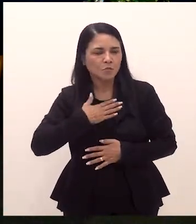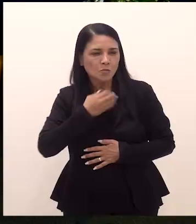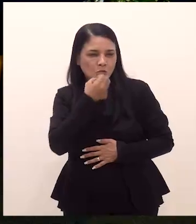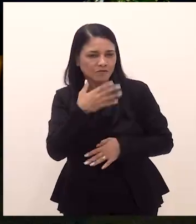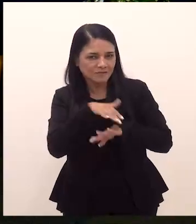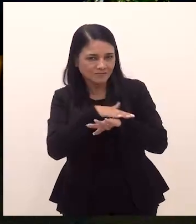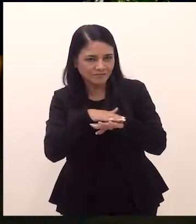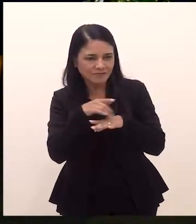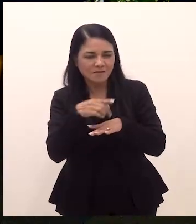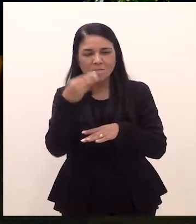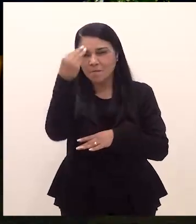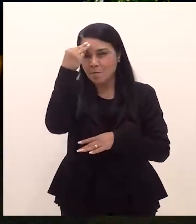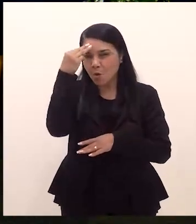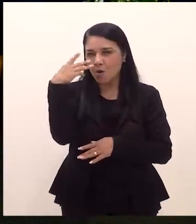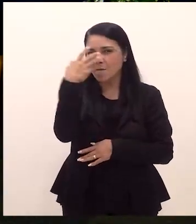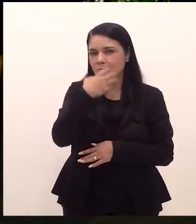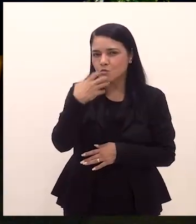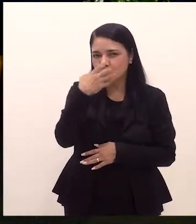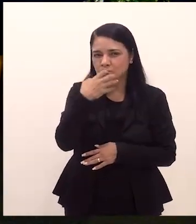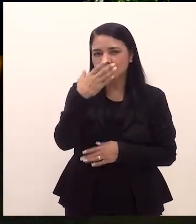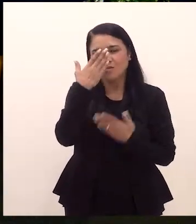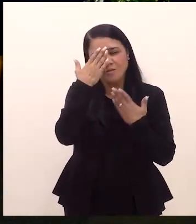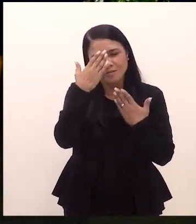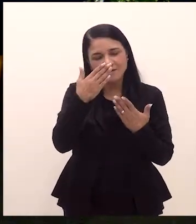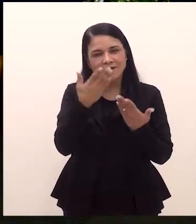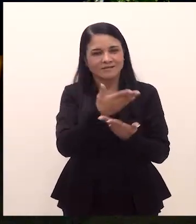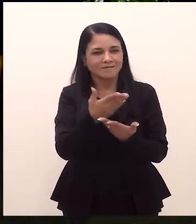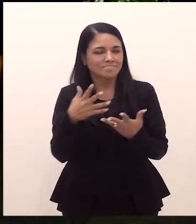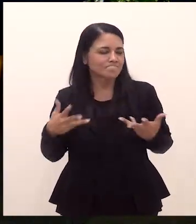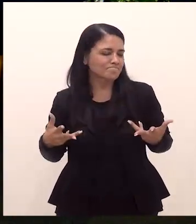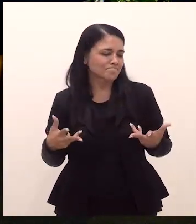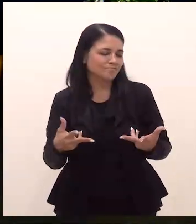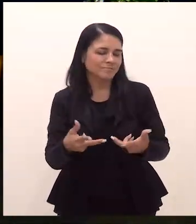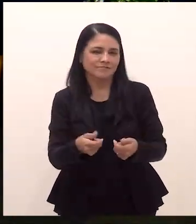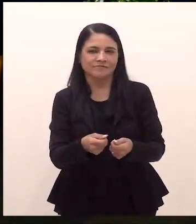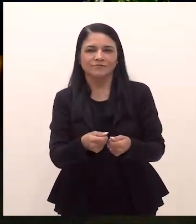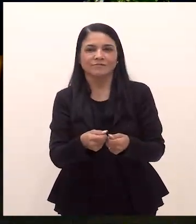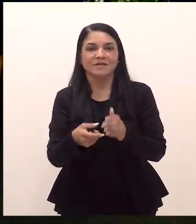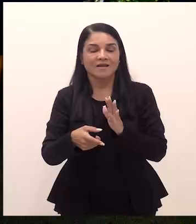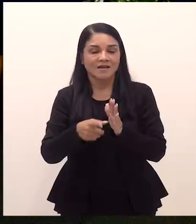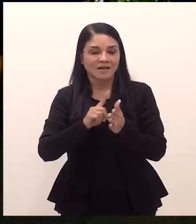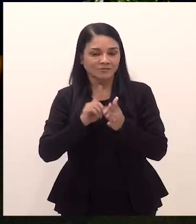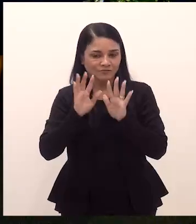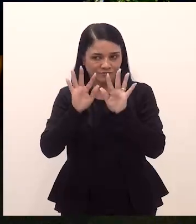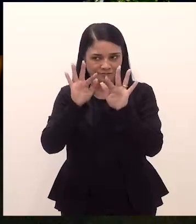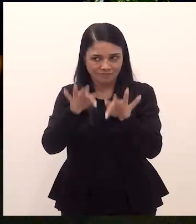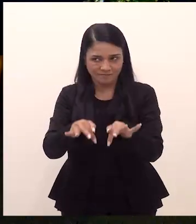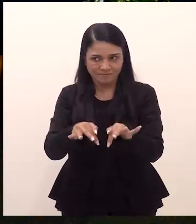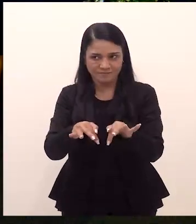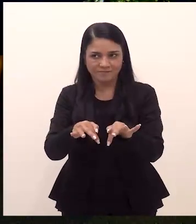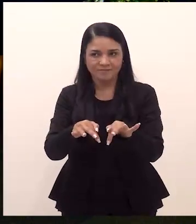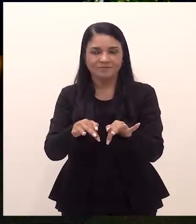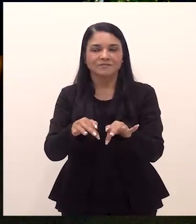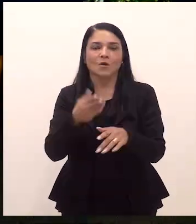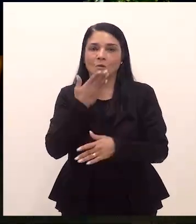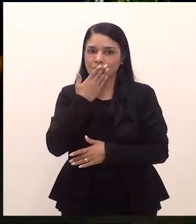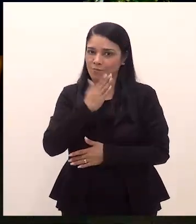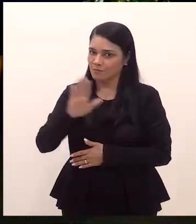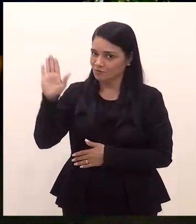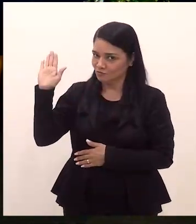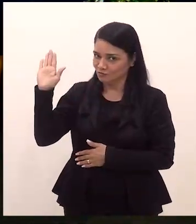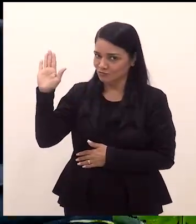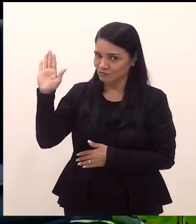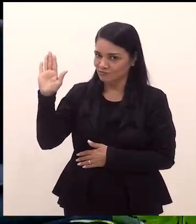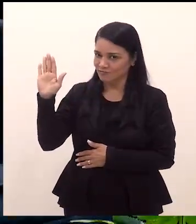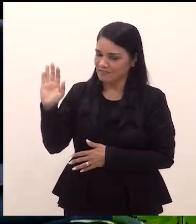com vocês, falar de música, falar de memória. Muito obrigada a vocês, foi maravilhoso. Mas antes da gente terminar, como